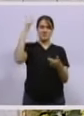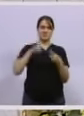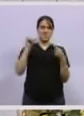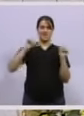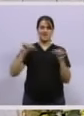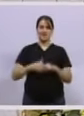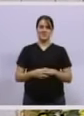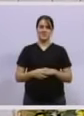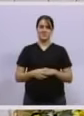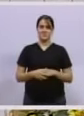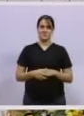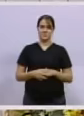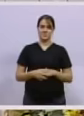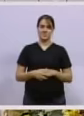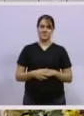Tava lá.